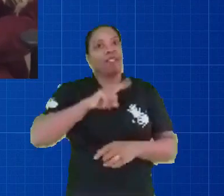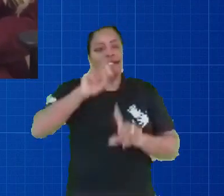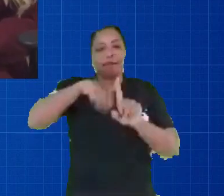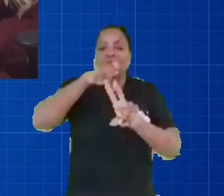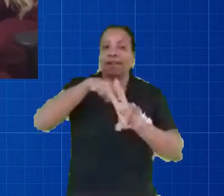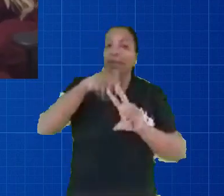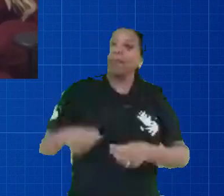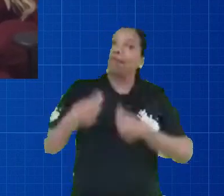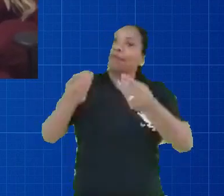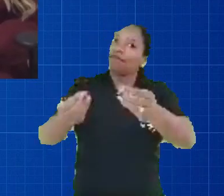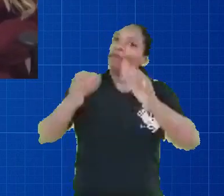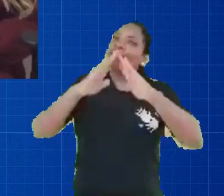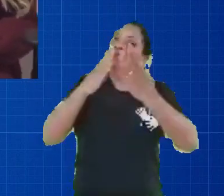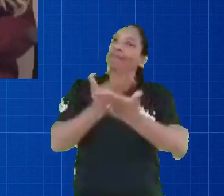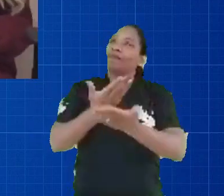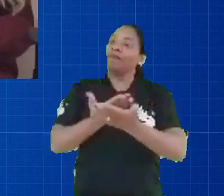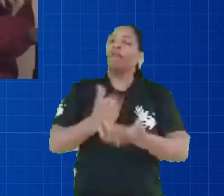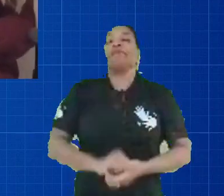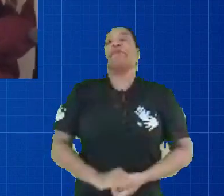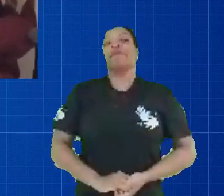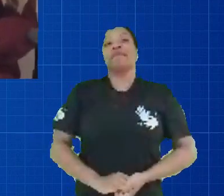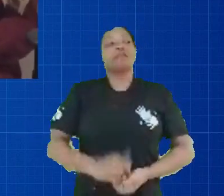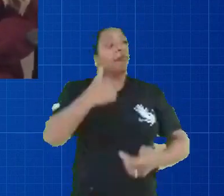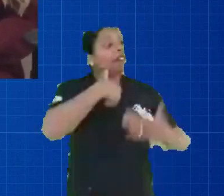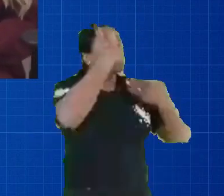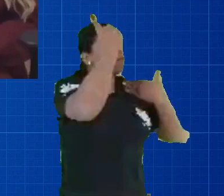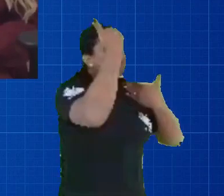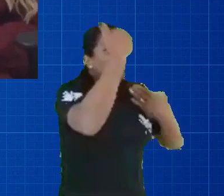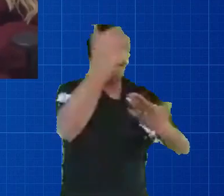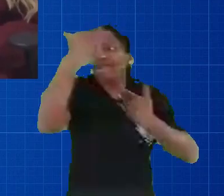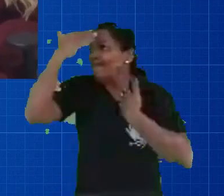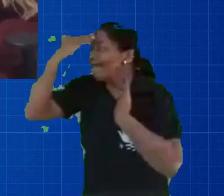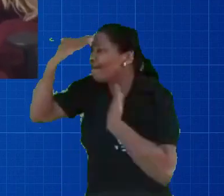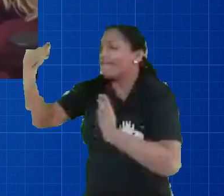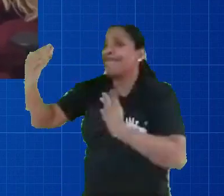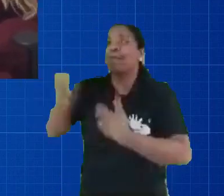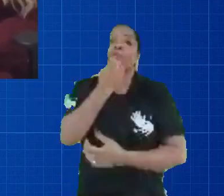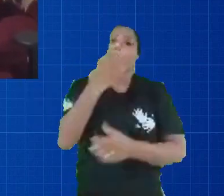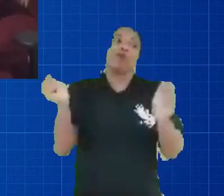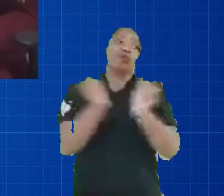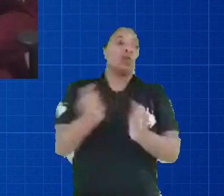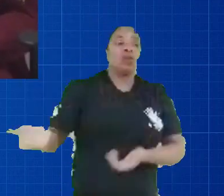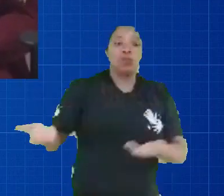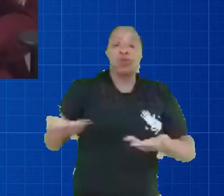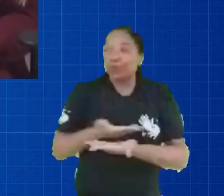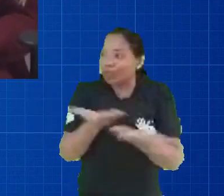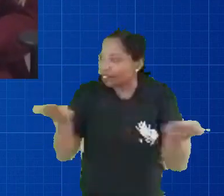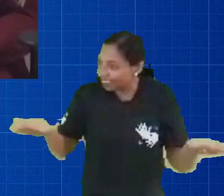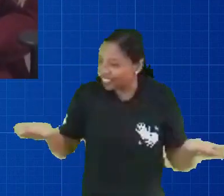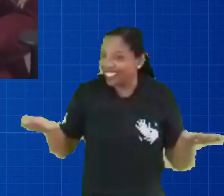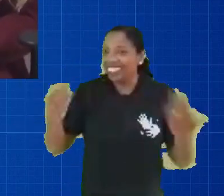Agradeço, né? Muito bom estar aqui com vocês. Muito obrigada, meninas. Né? É bom a gente saber, né, o